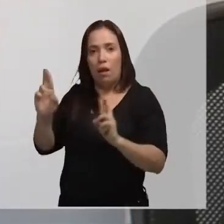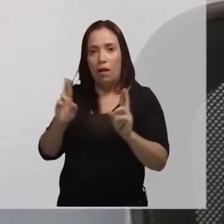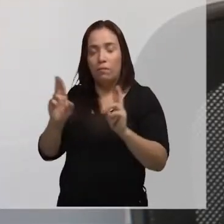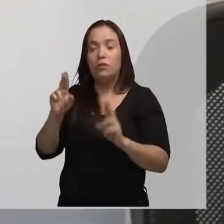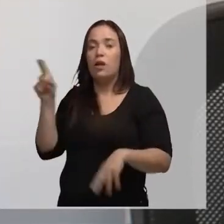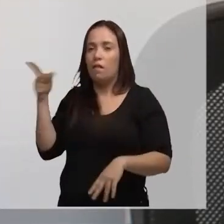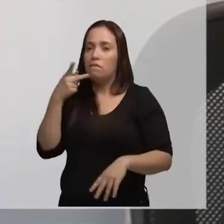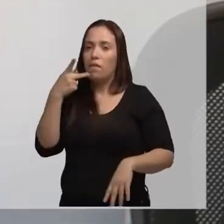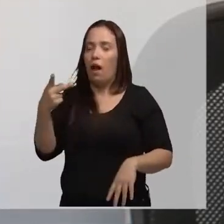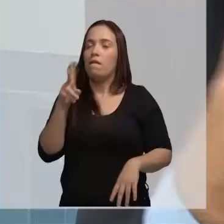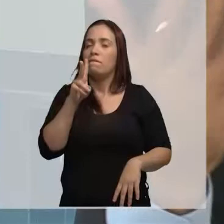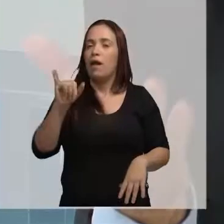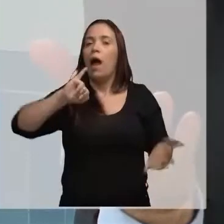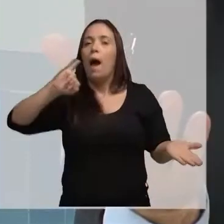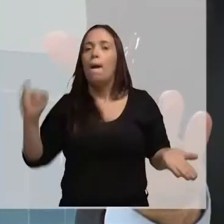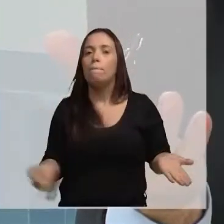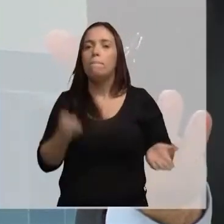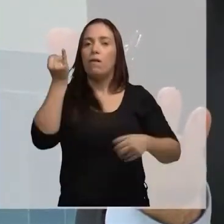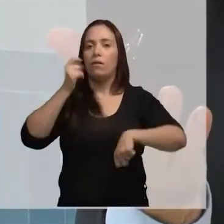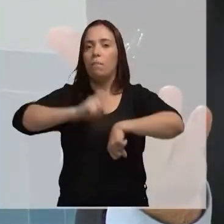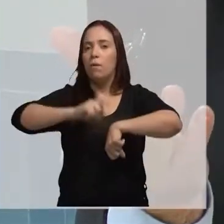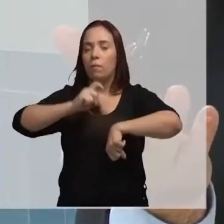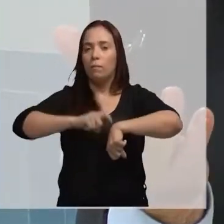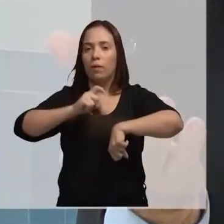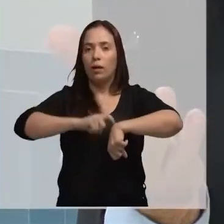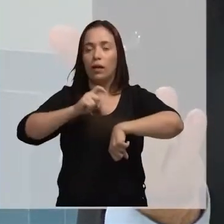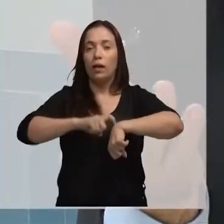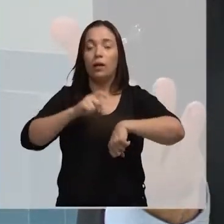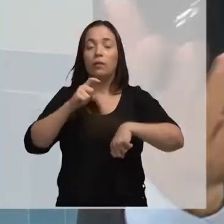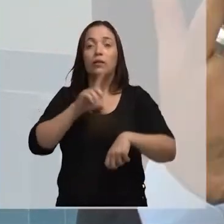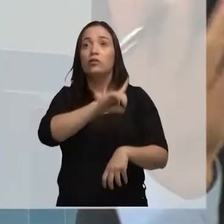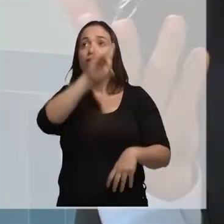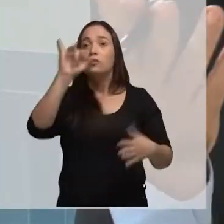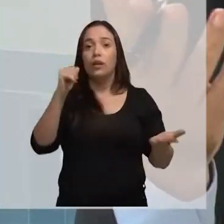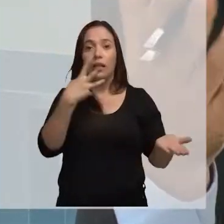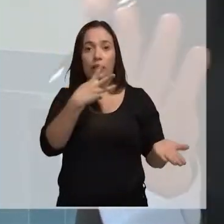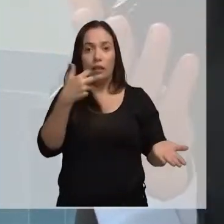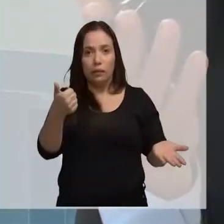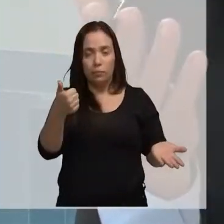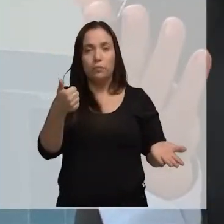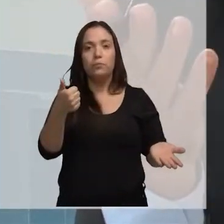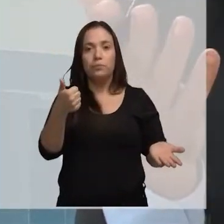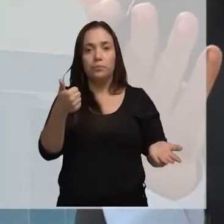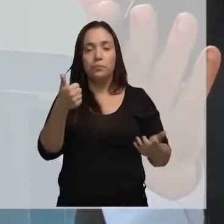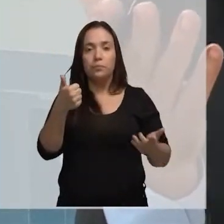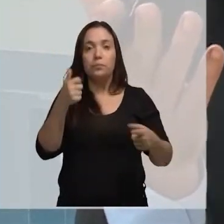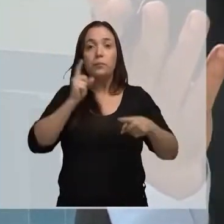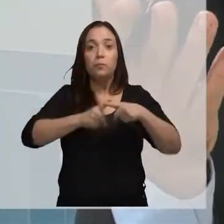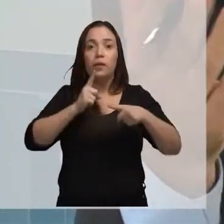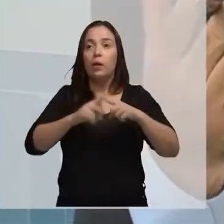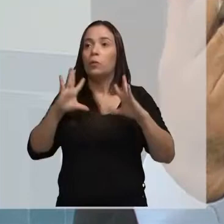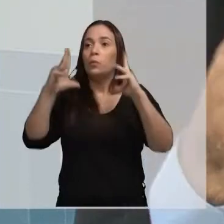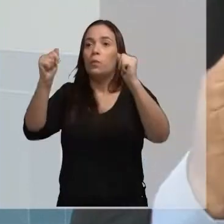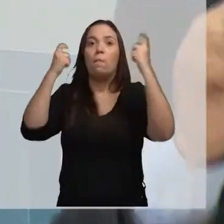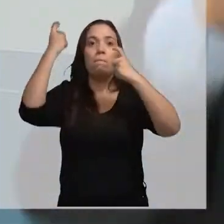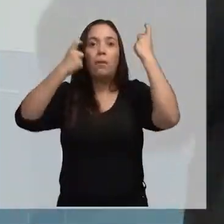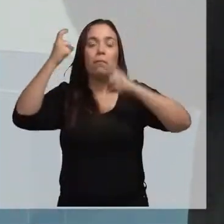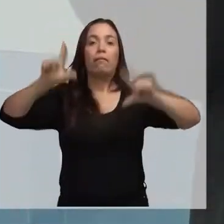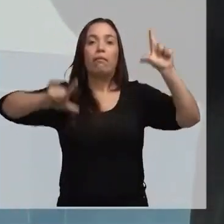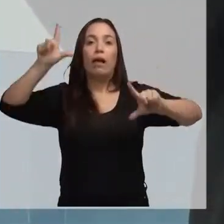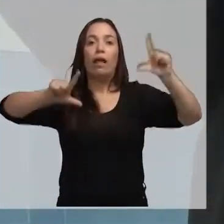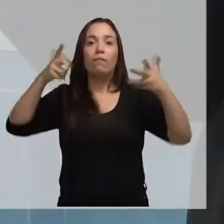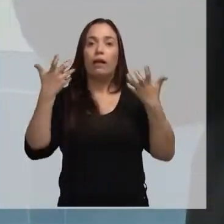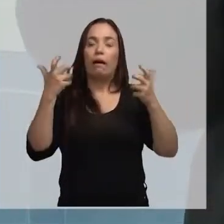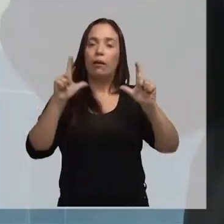você está falando. Que a partir do dia 31. Do dia 31, que o grande palanque sempre foi das eleições de televisão, a partir desse